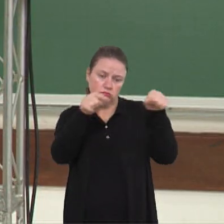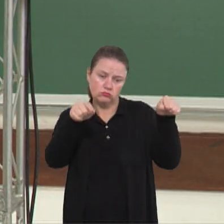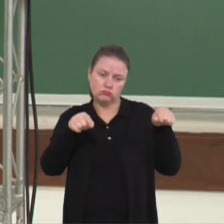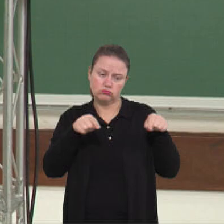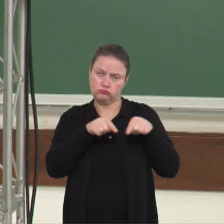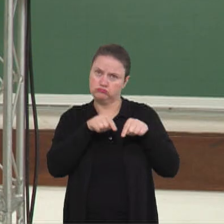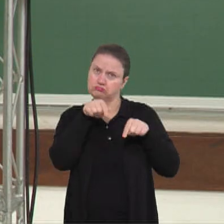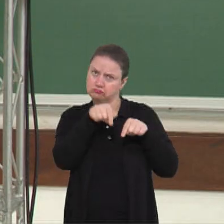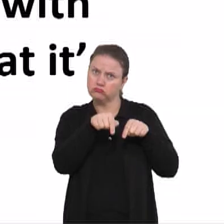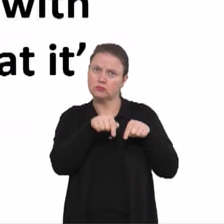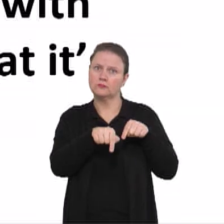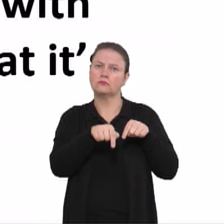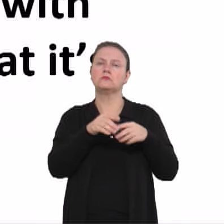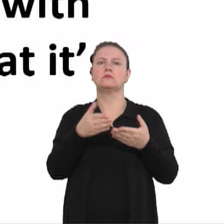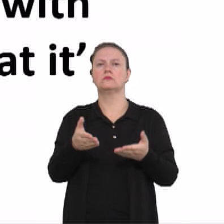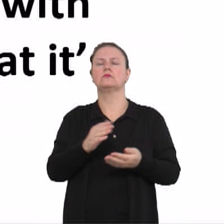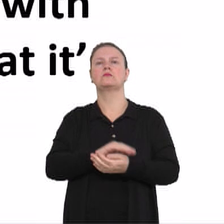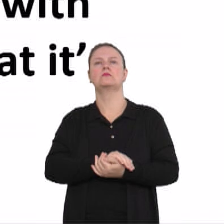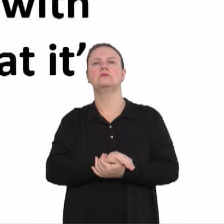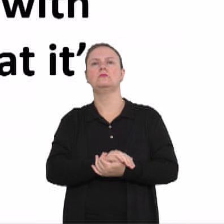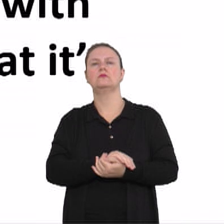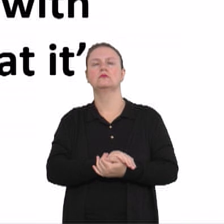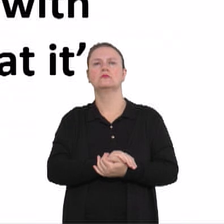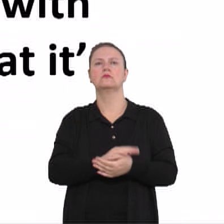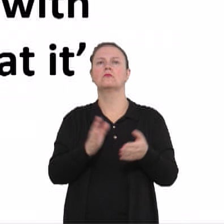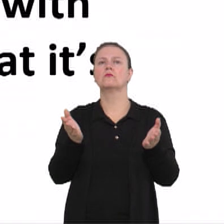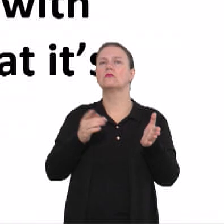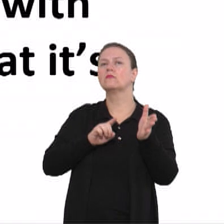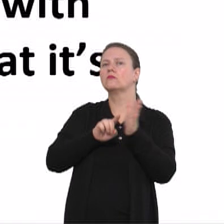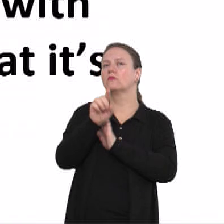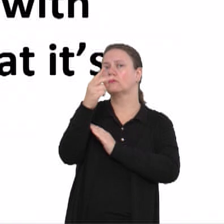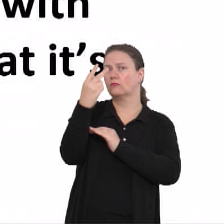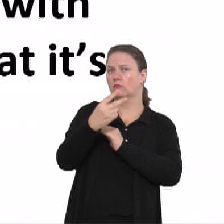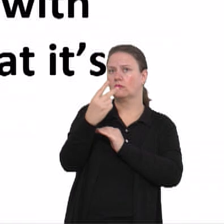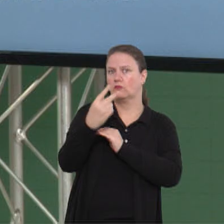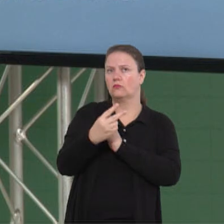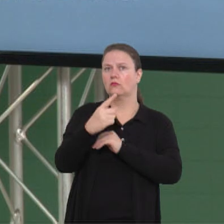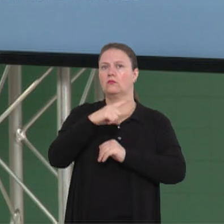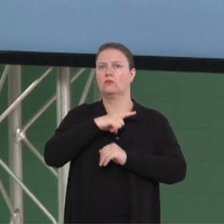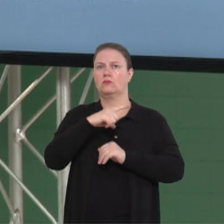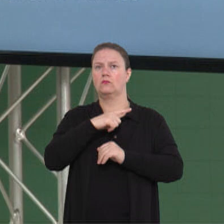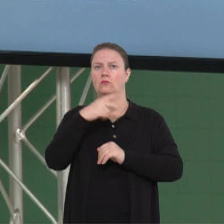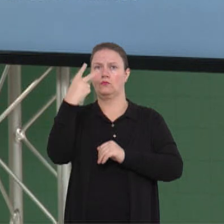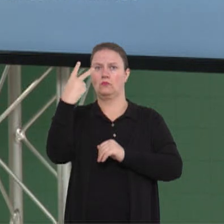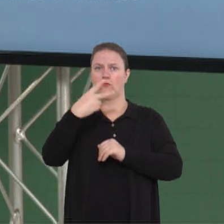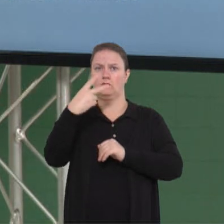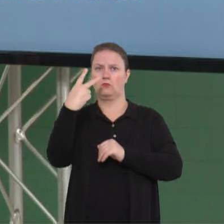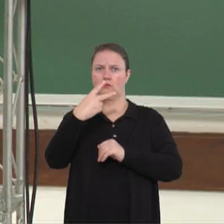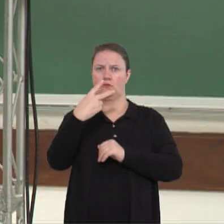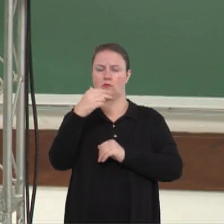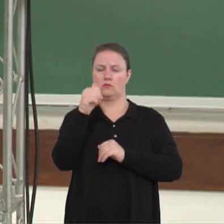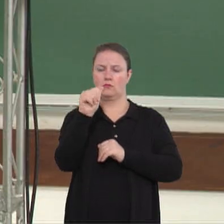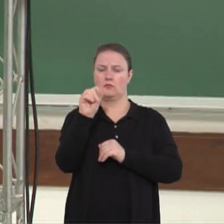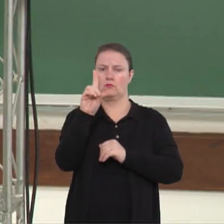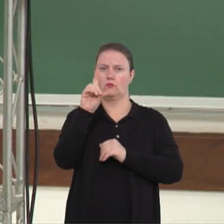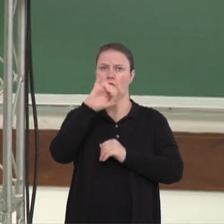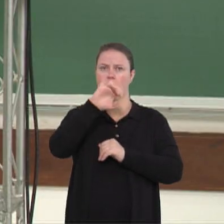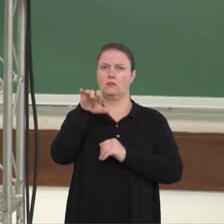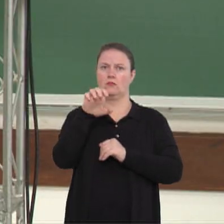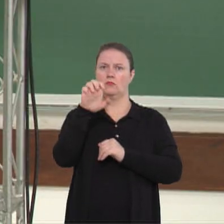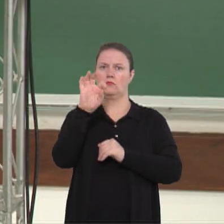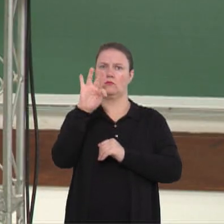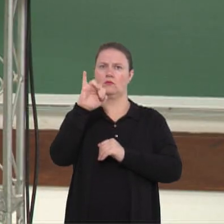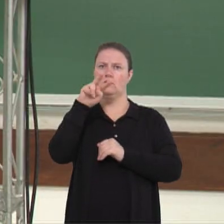pergunta este sim or fast nós estamos aqui dois adjetivos que eu tenho certeza que